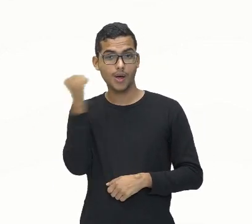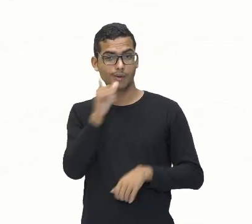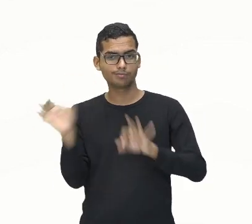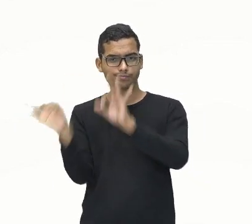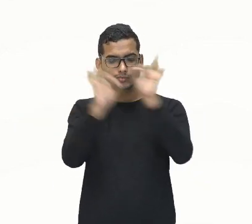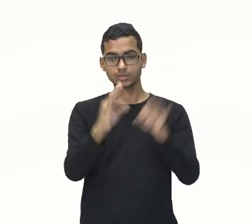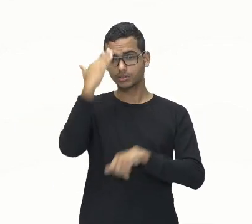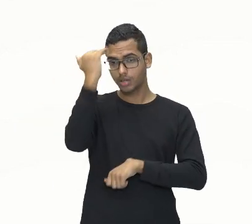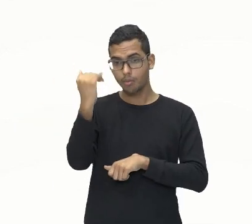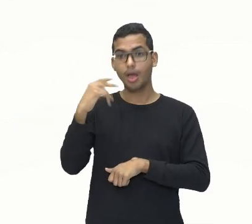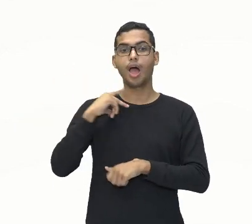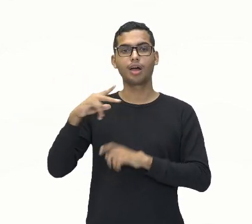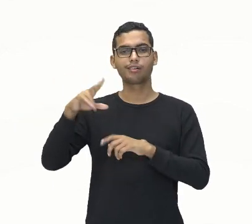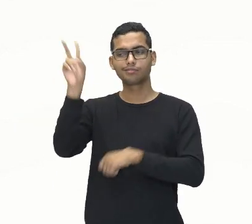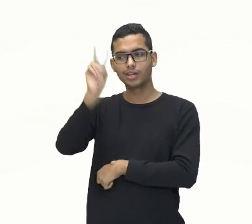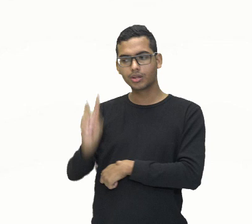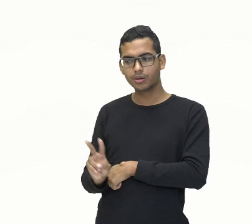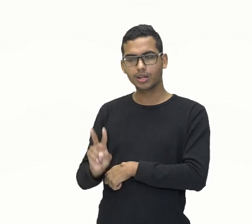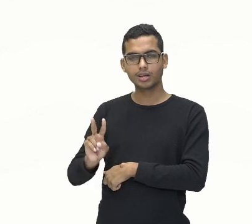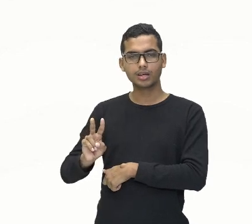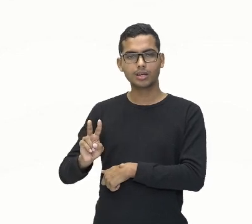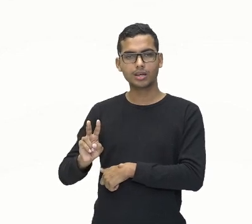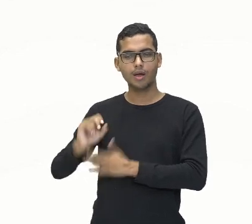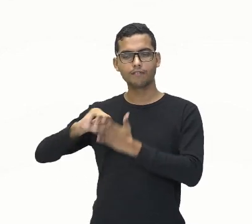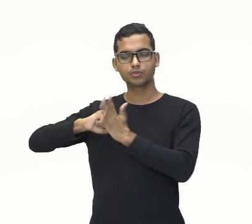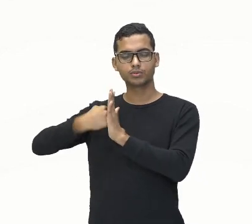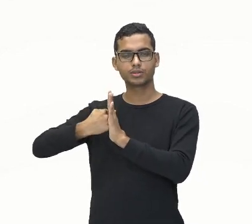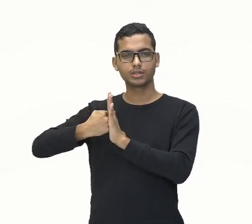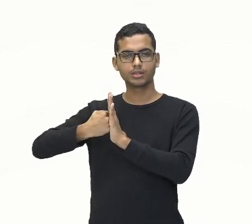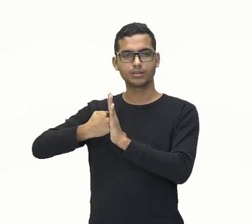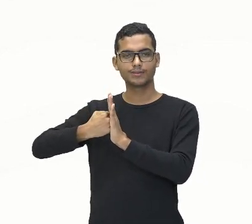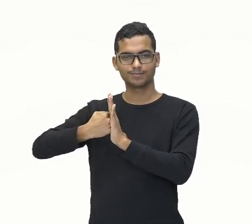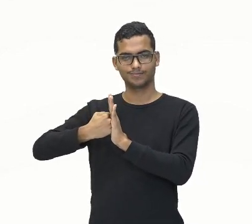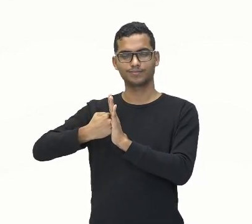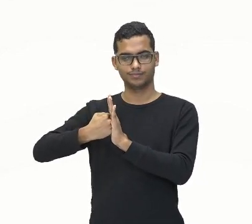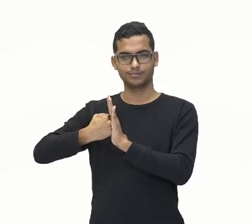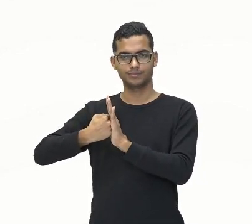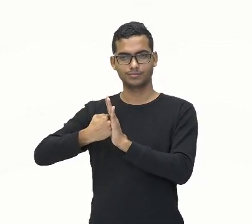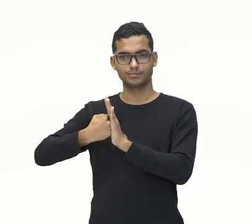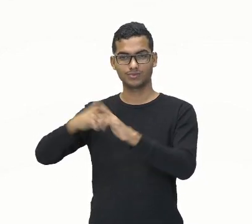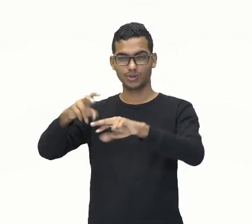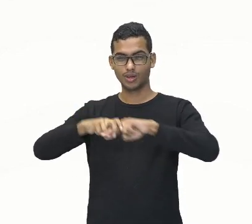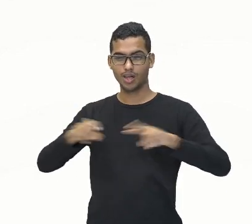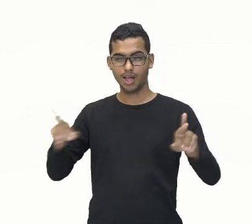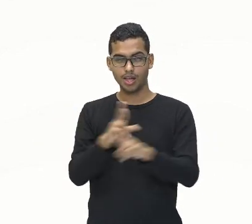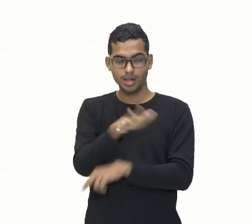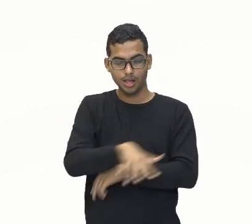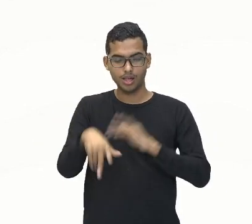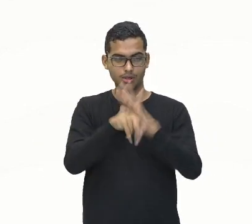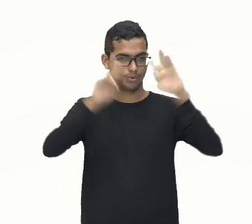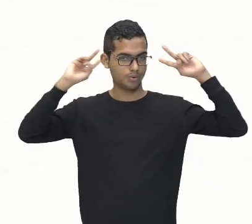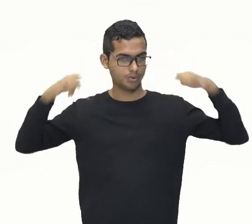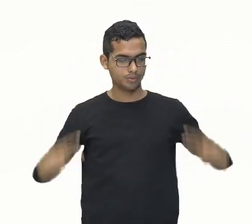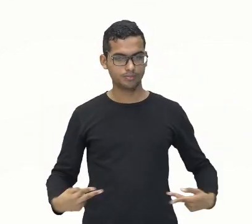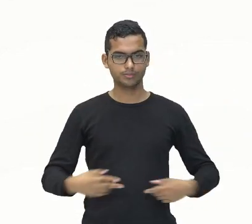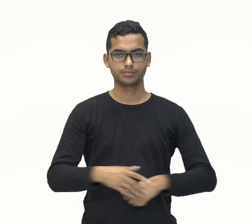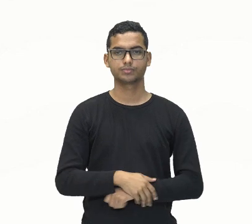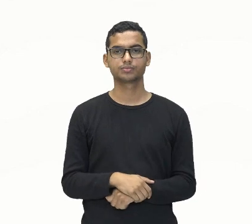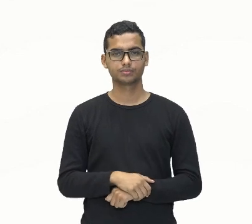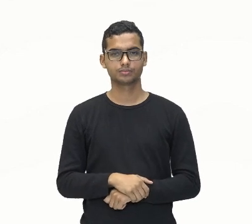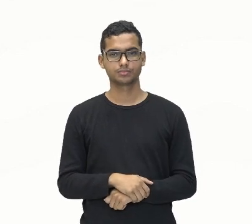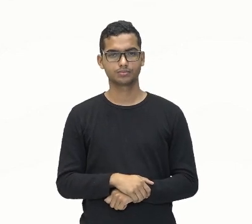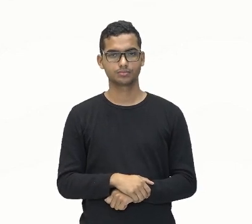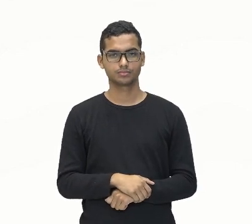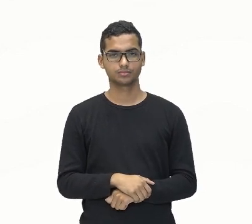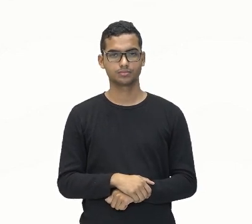a Venezuela está atualmente suspensa. Tem a ver aí com questões humanitárias. Então, vejam só, o